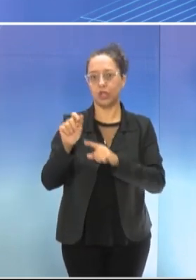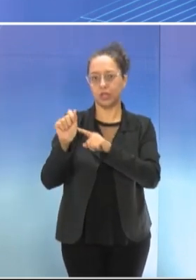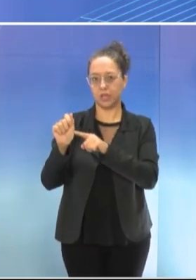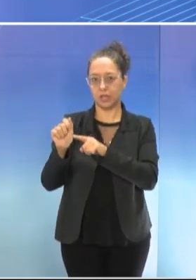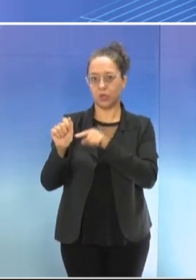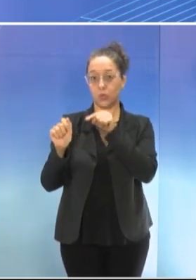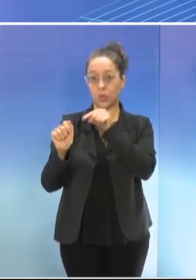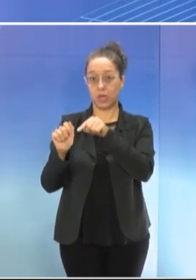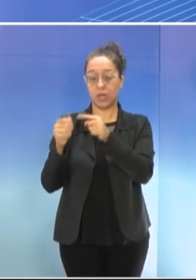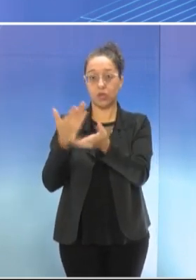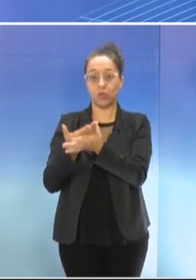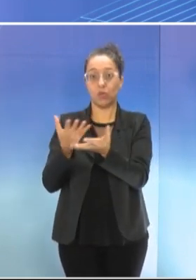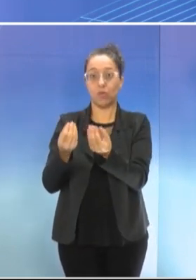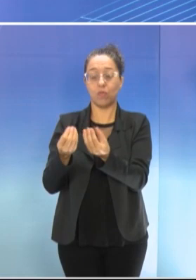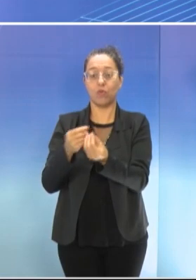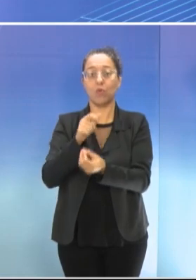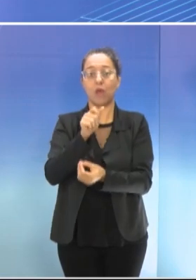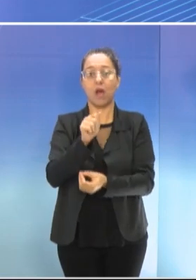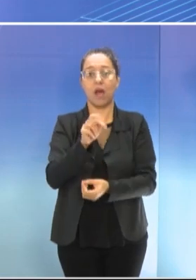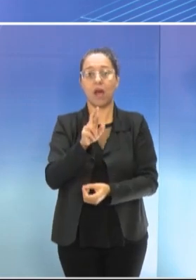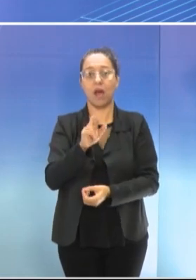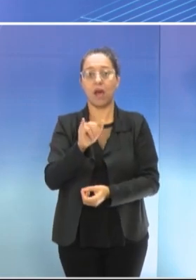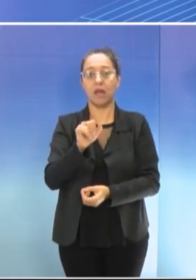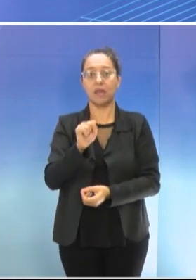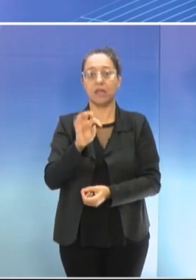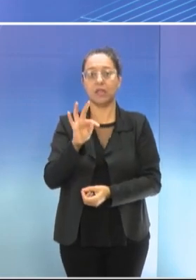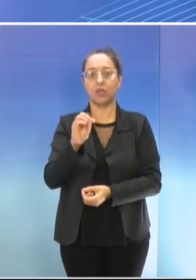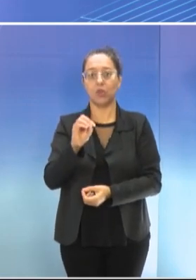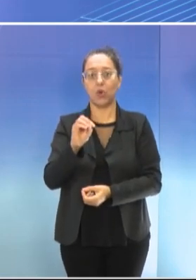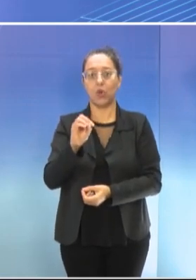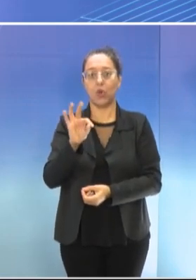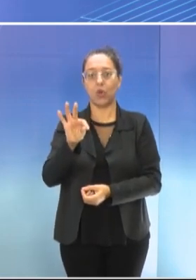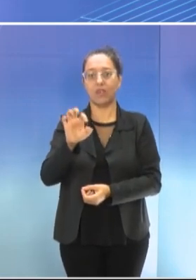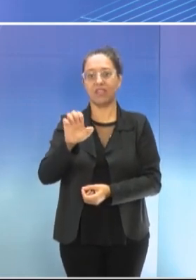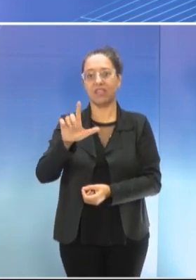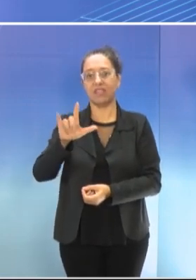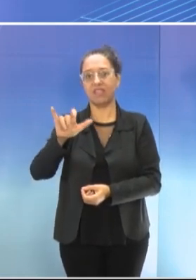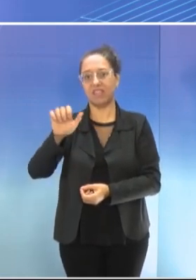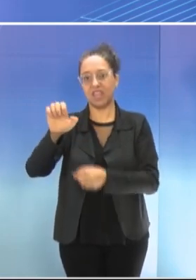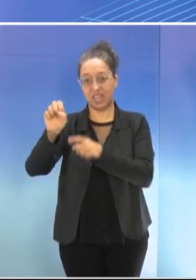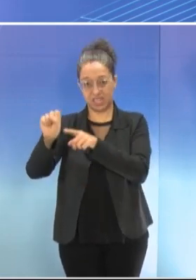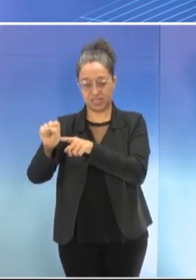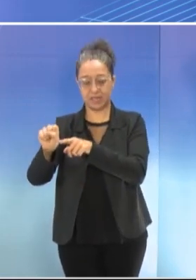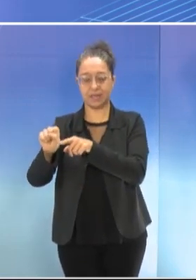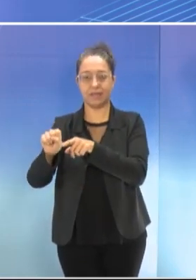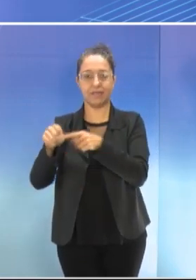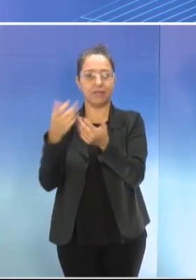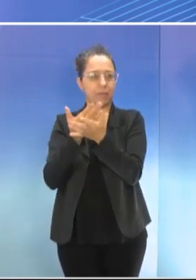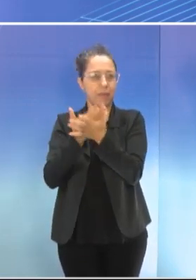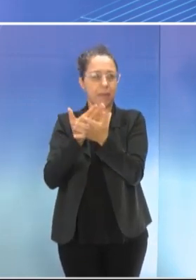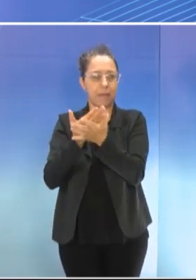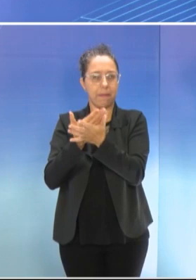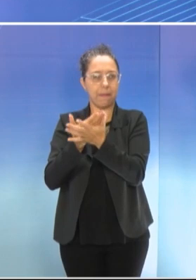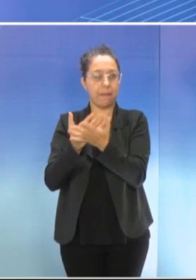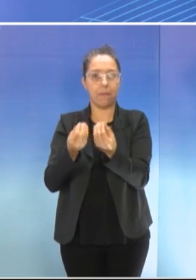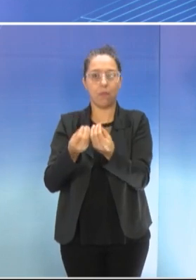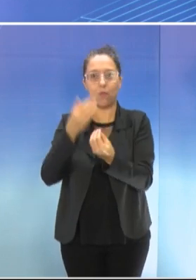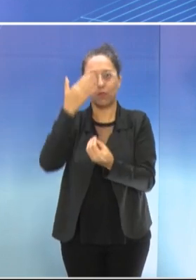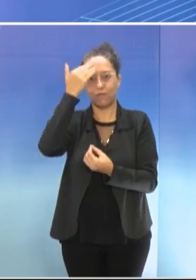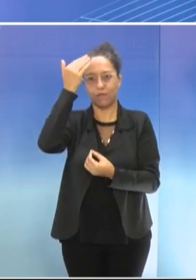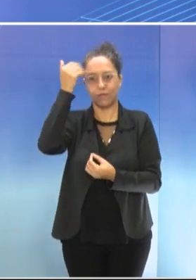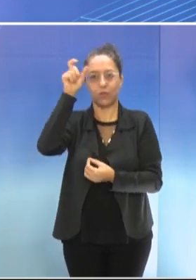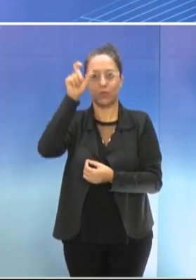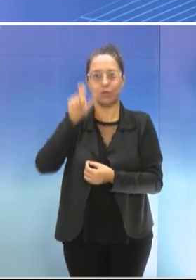Então, praticamente, ele pega Aristóteles e dá uma mexida para a fé cristã, para basear e fundamentar a